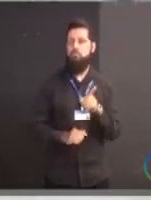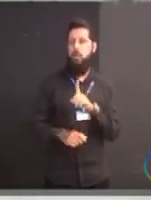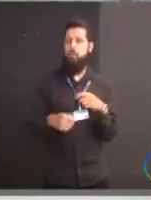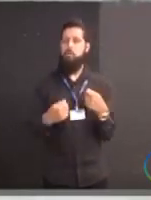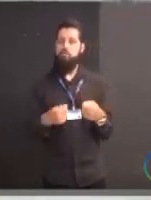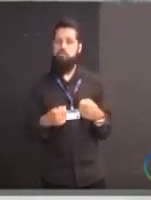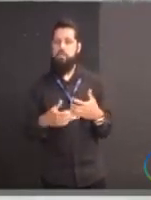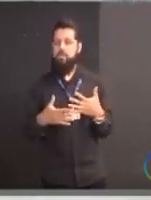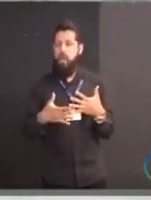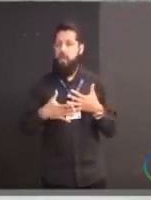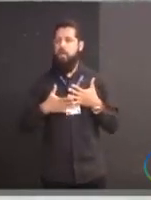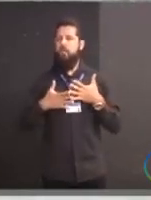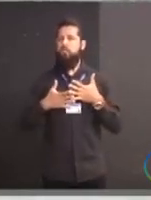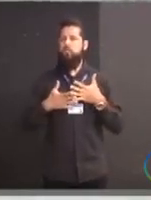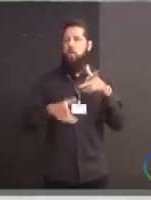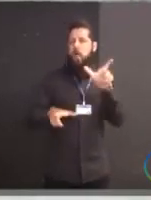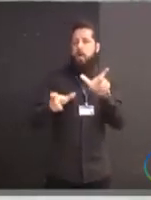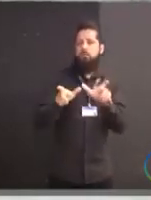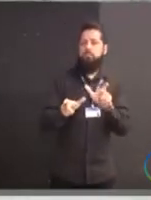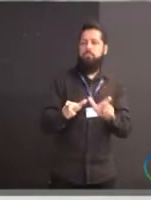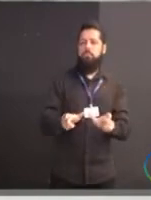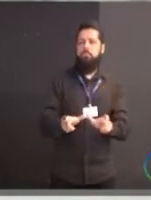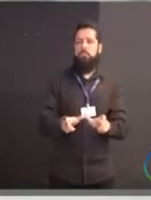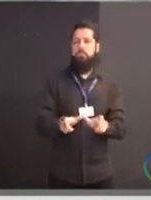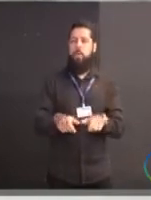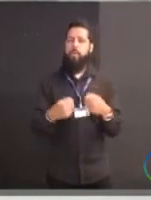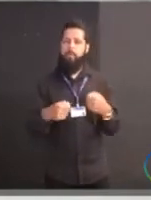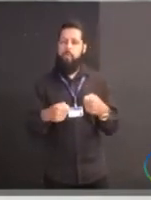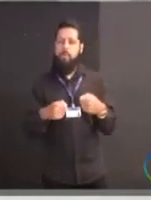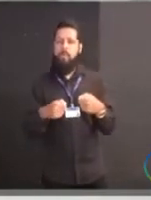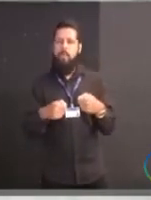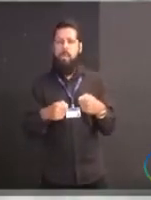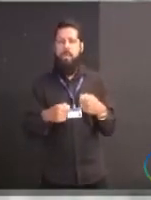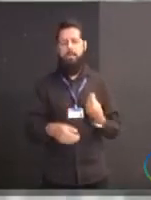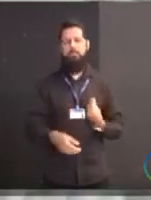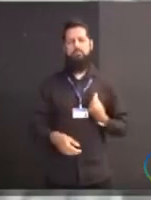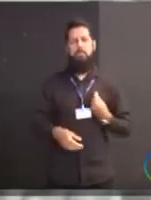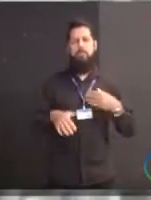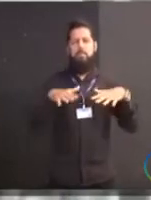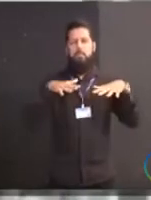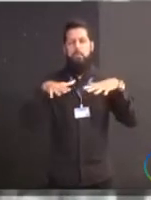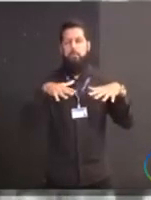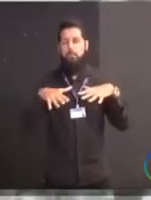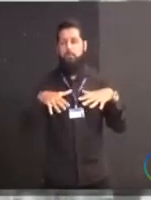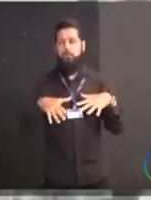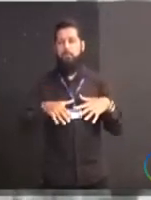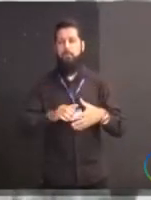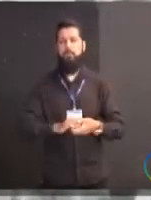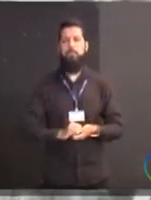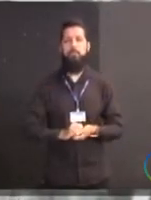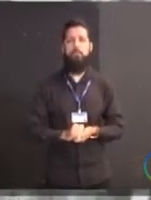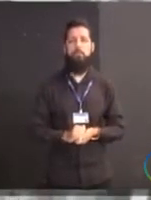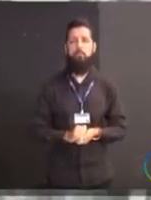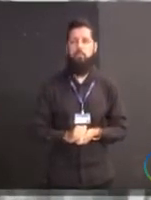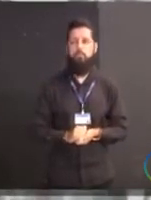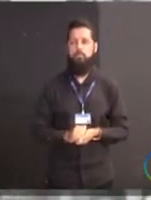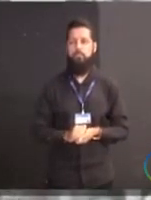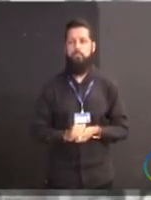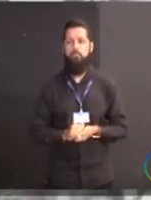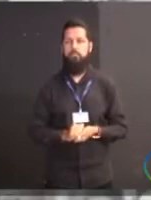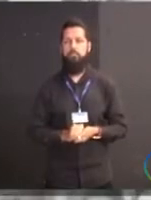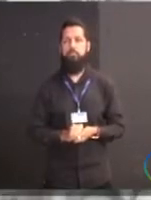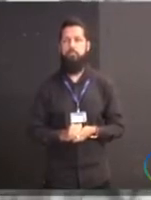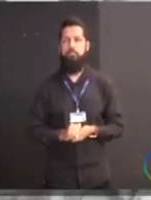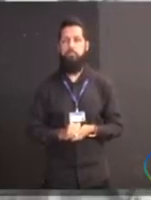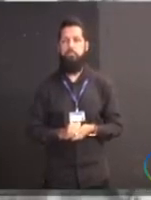assustar a ninguém, porque se um homem, agindo pacificamente nos próximos 100